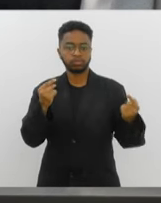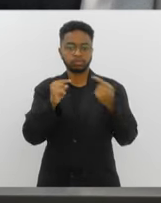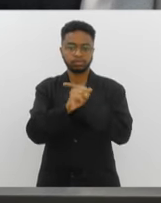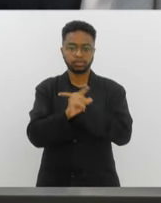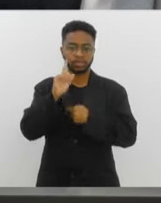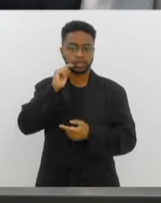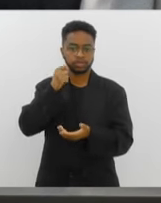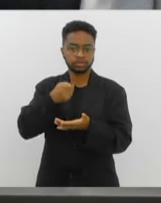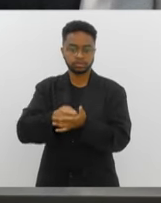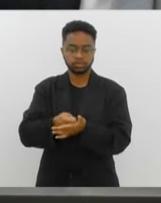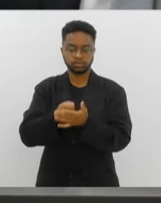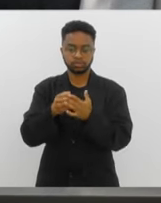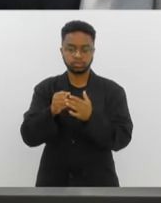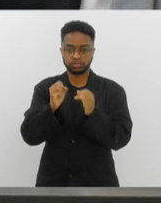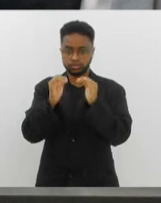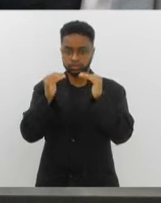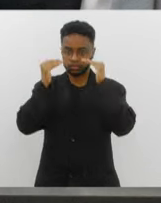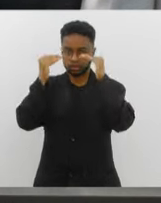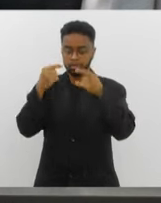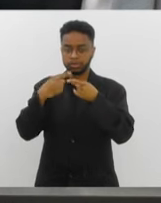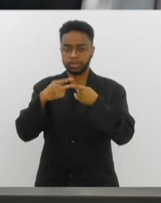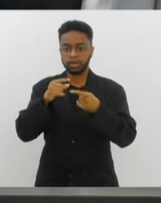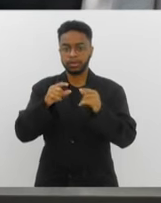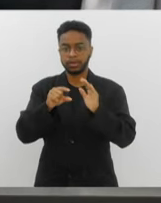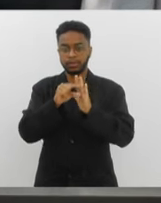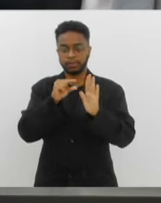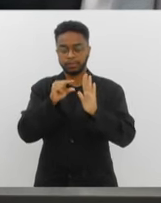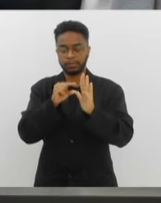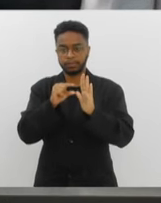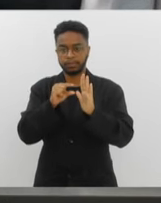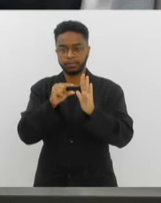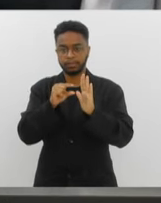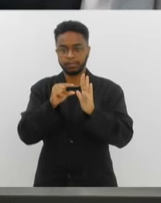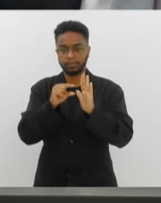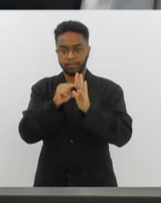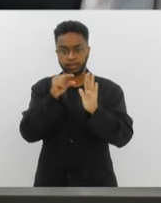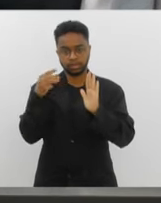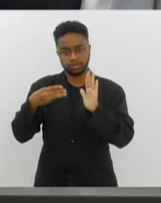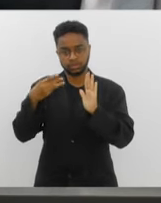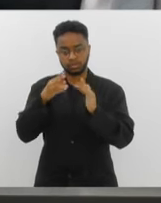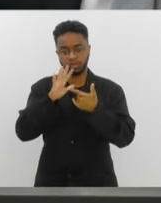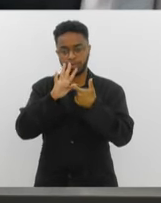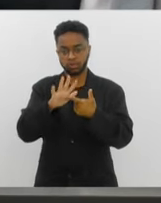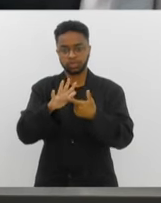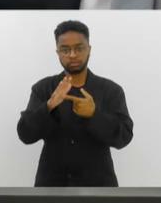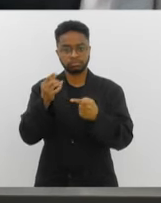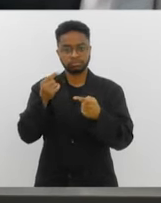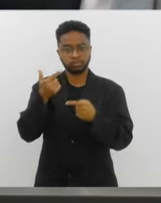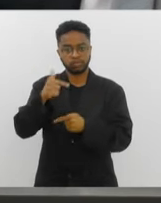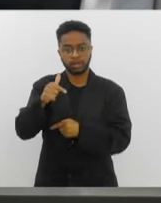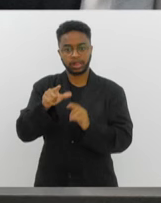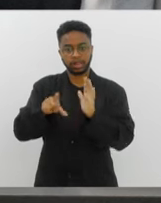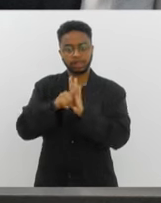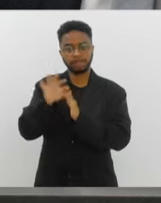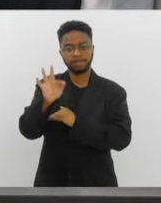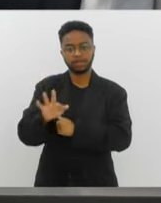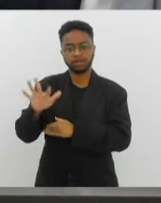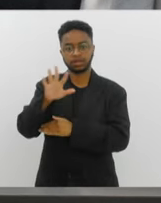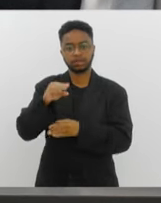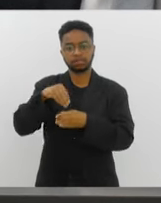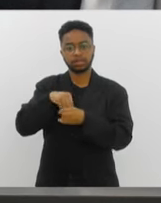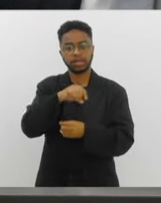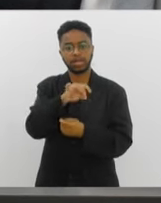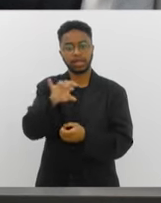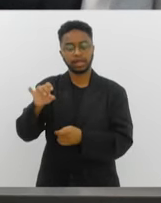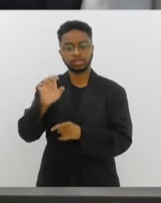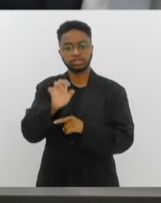toda a vênia, quando diz no parágrafo 3º que, inexistindo lei federal, e de fato não existe até hoje, os Estados exercerão a